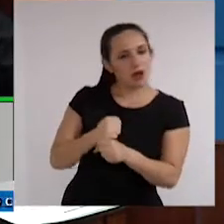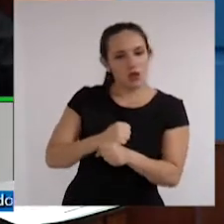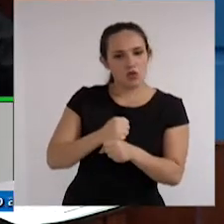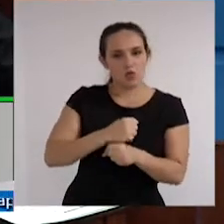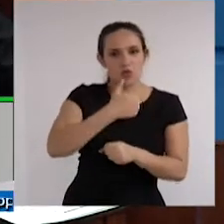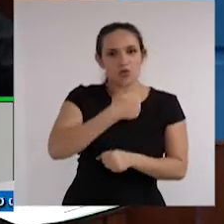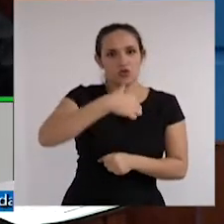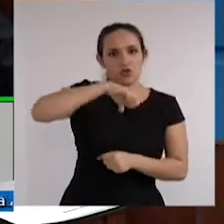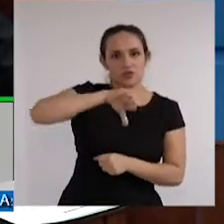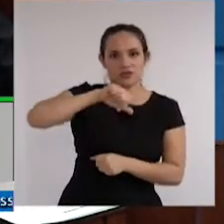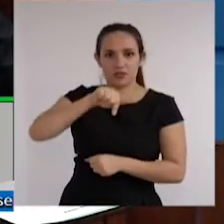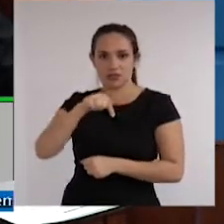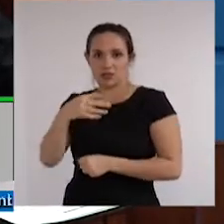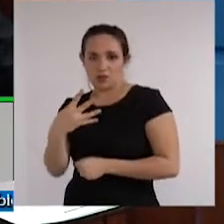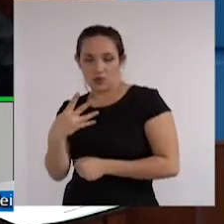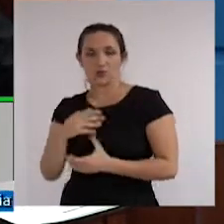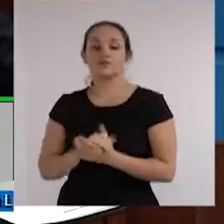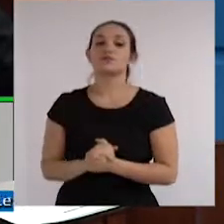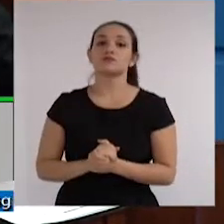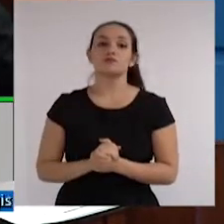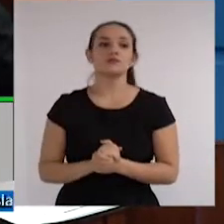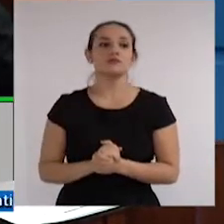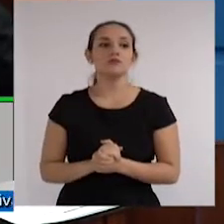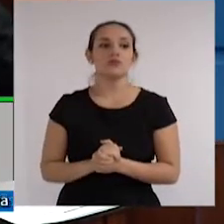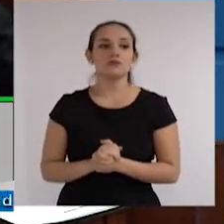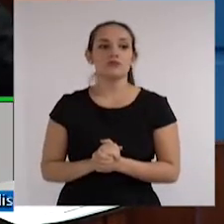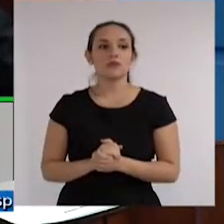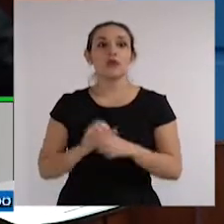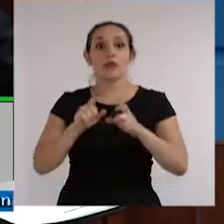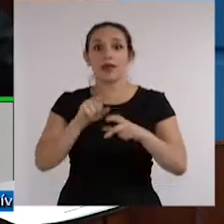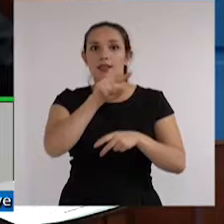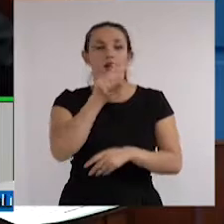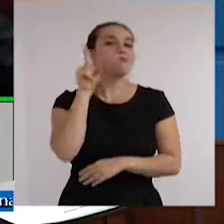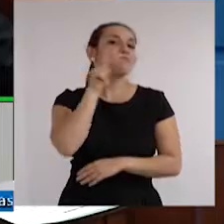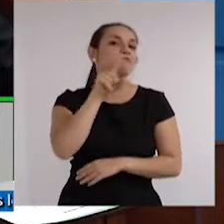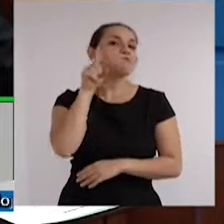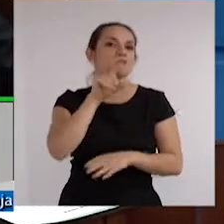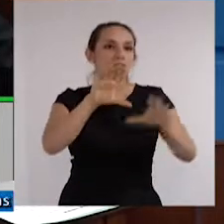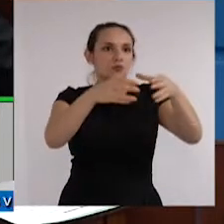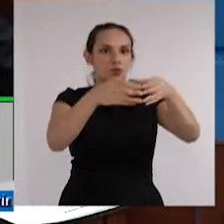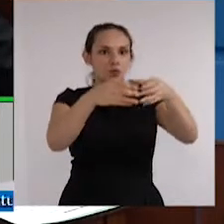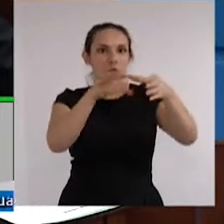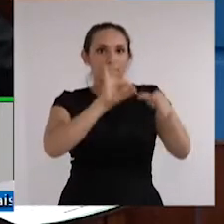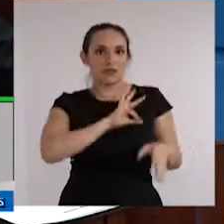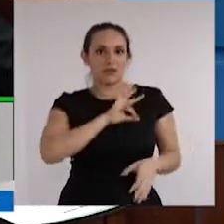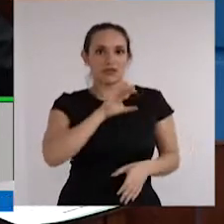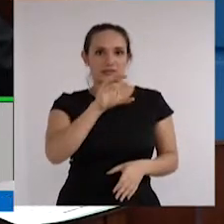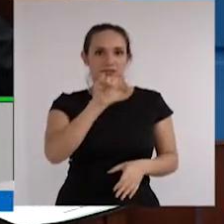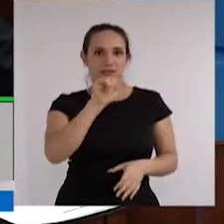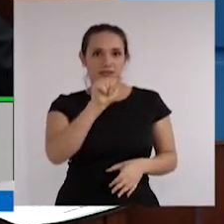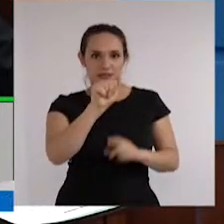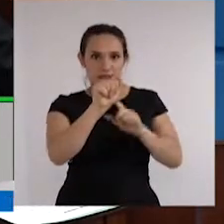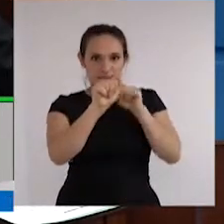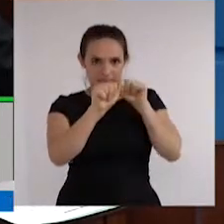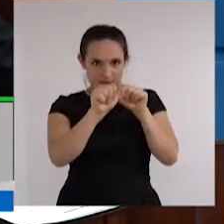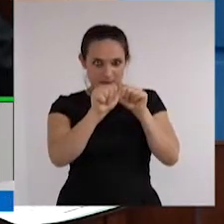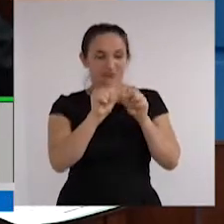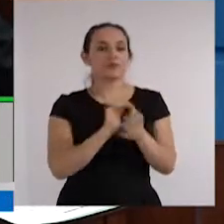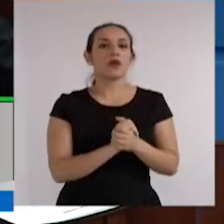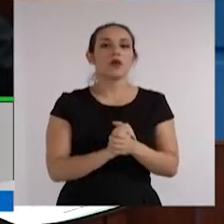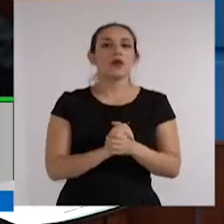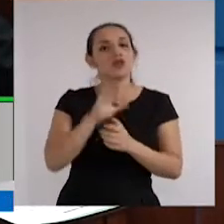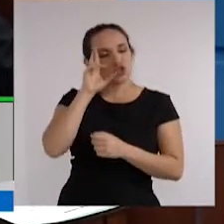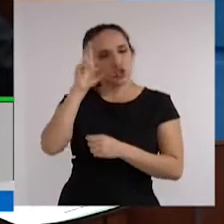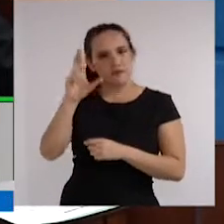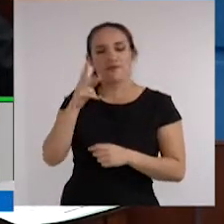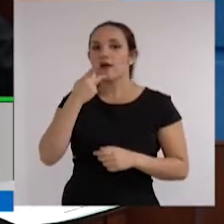1974, liberado pelo Departamento de Estado dos Estados Unidos, o chefe da CIA